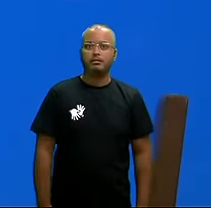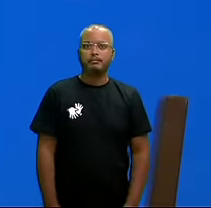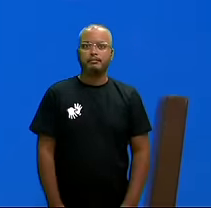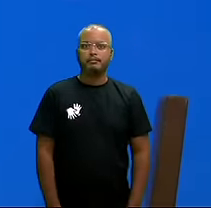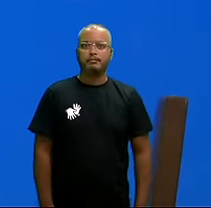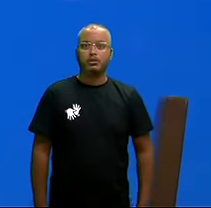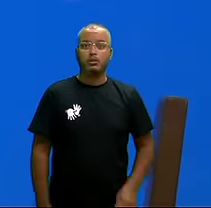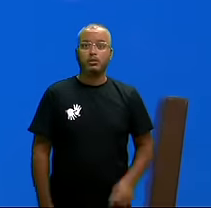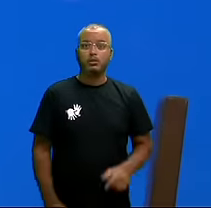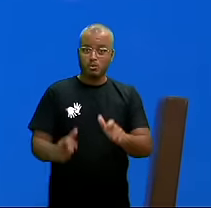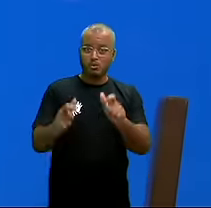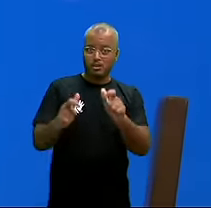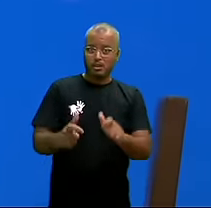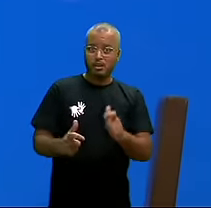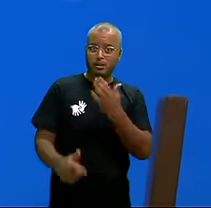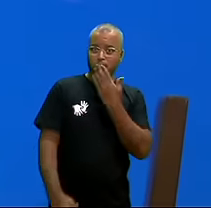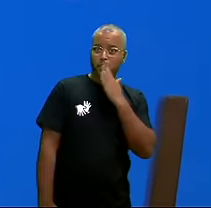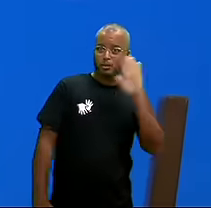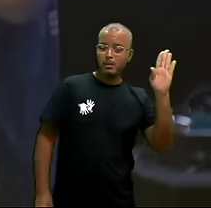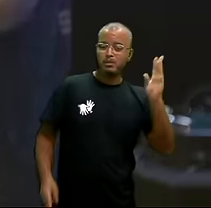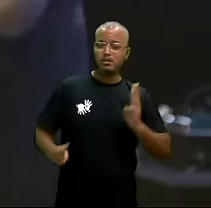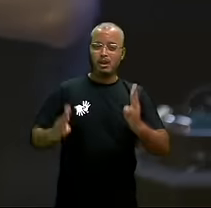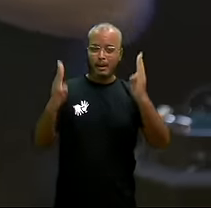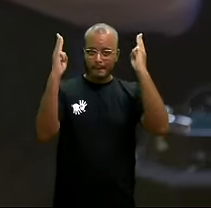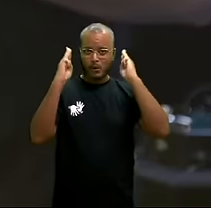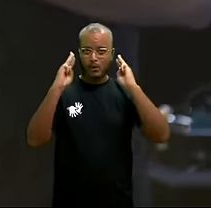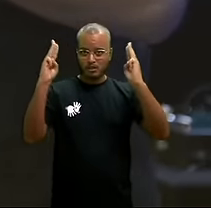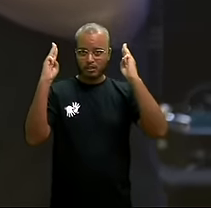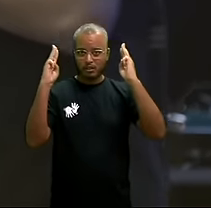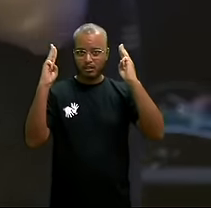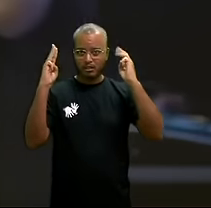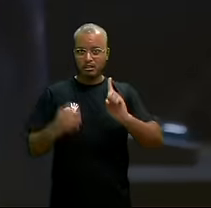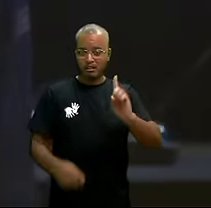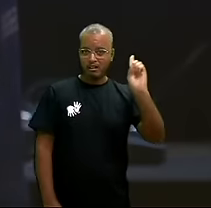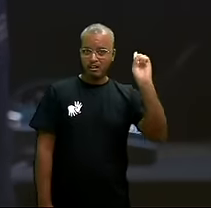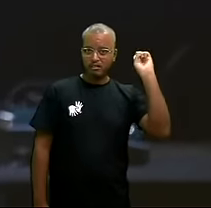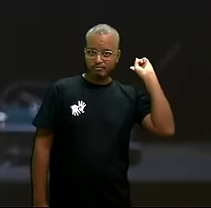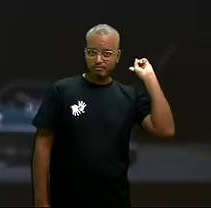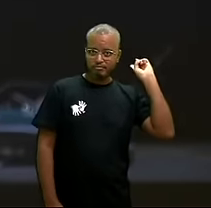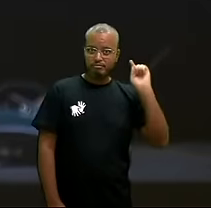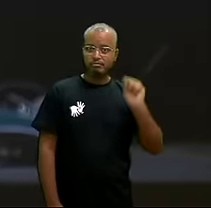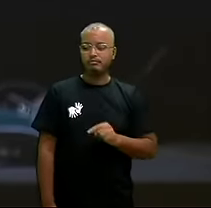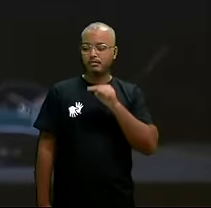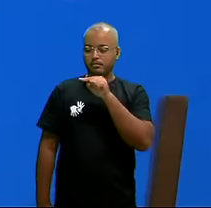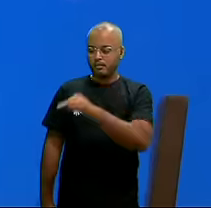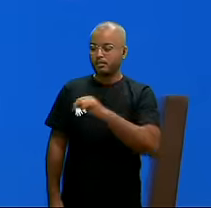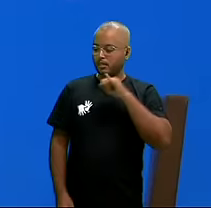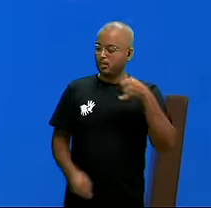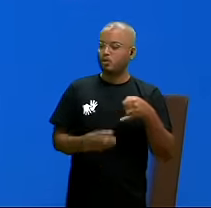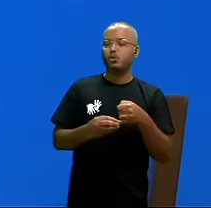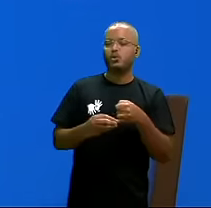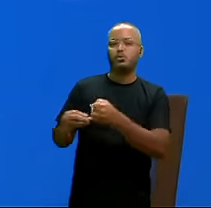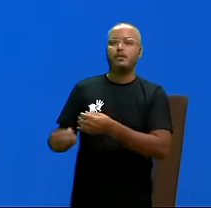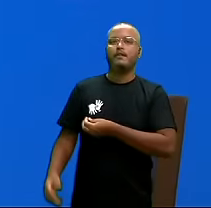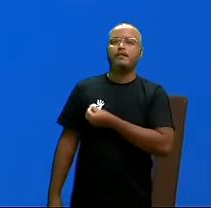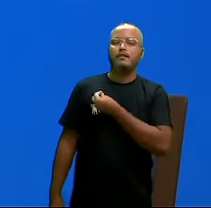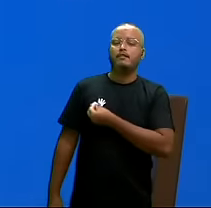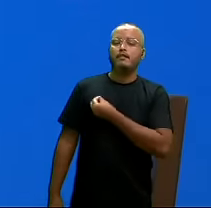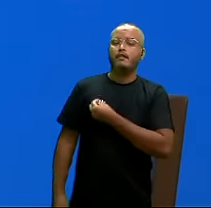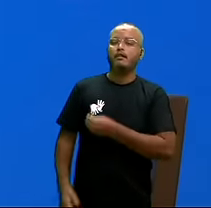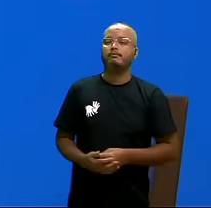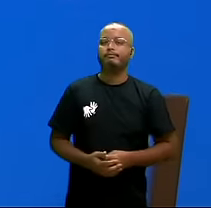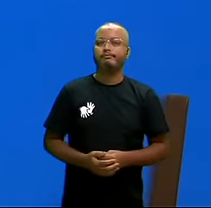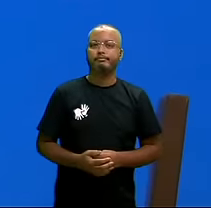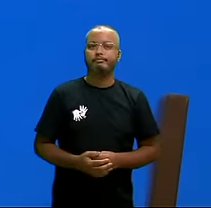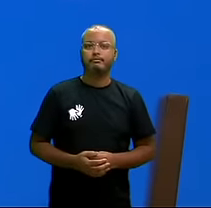Josué? É você. Vai ser você. Que privilégio, Josué. Podia ser com Moisés, mas